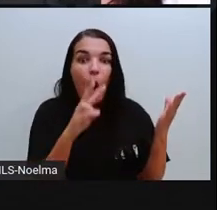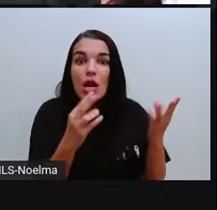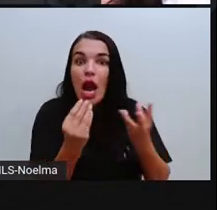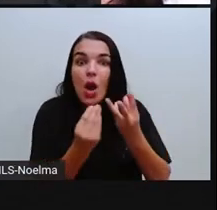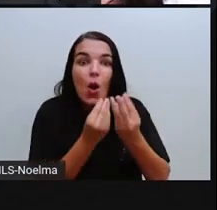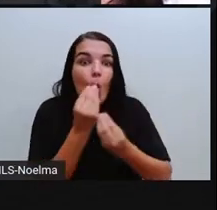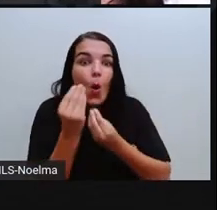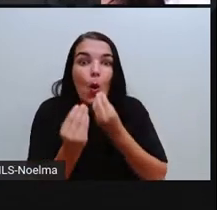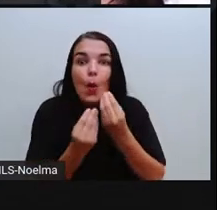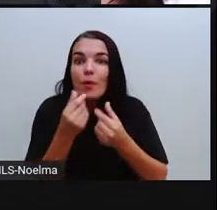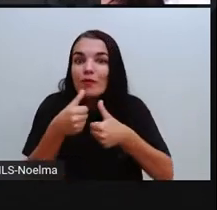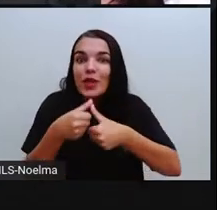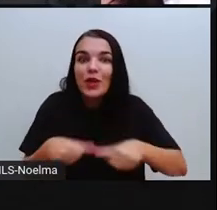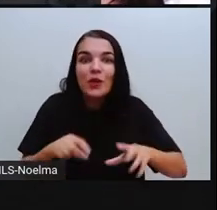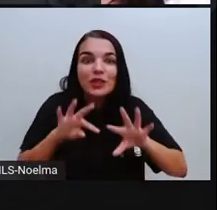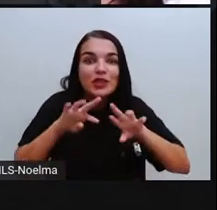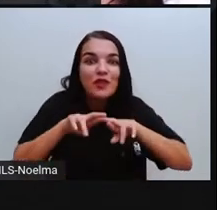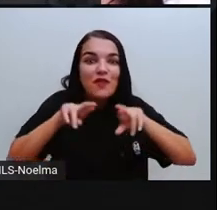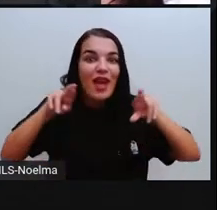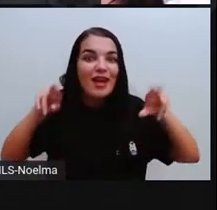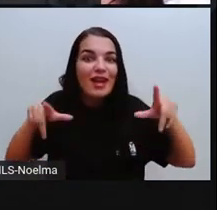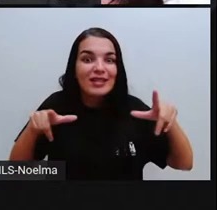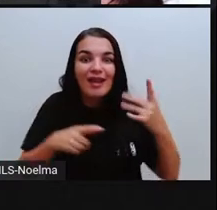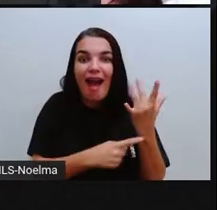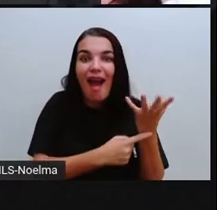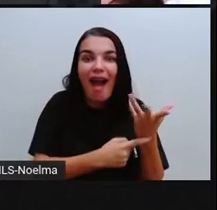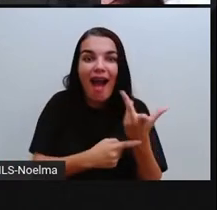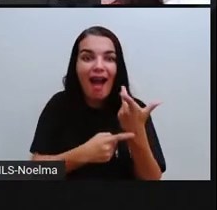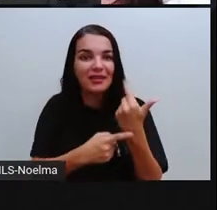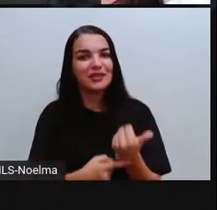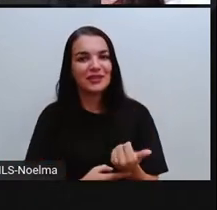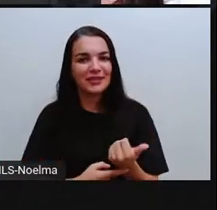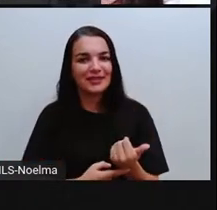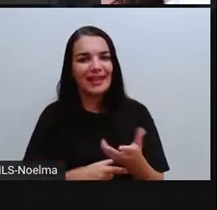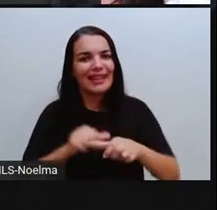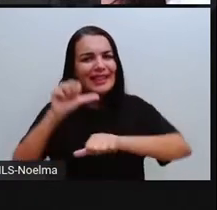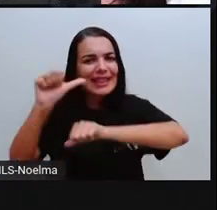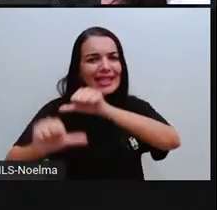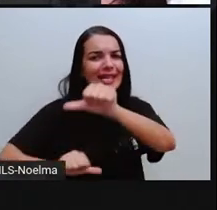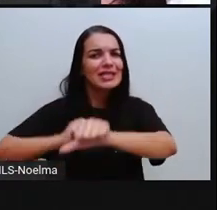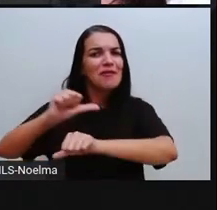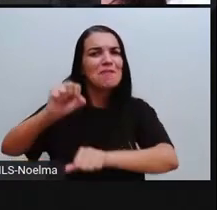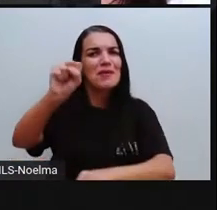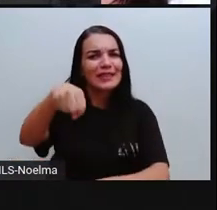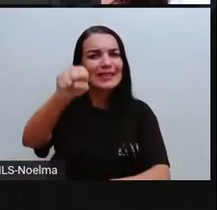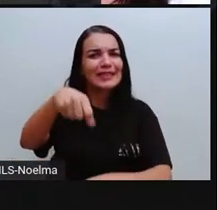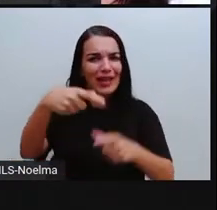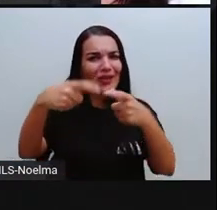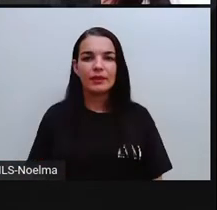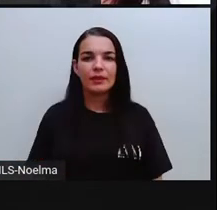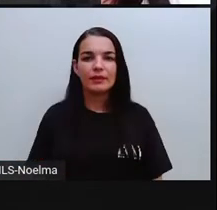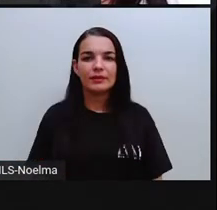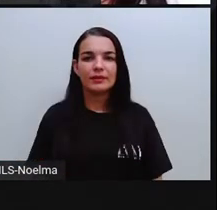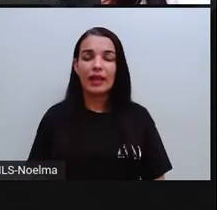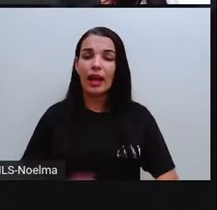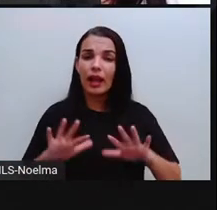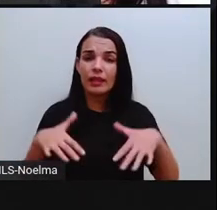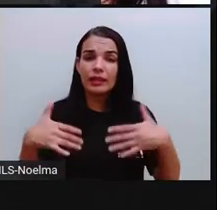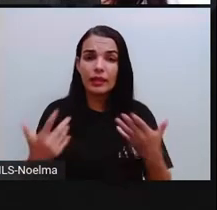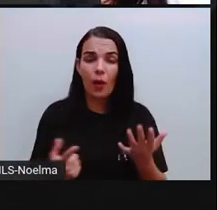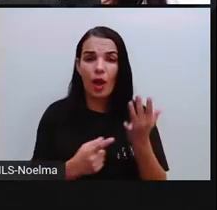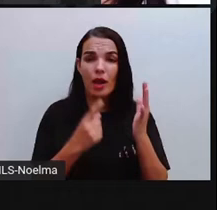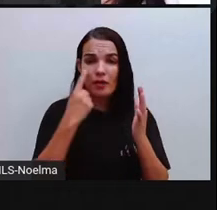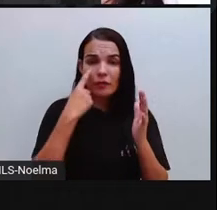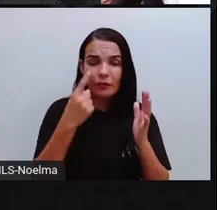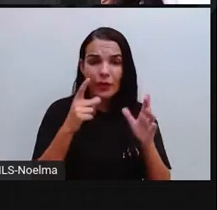a arte fez aí com este lugar. A arte transformou este lugar, não é verdade? As imagens